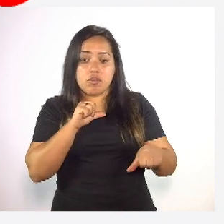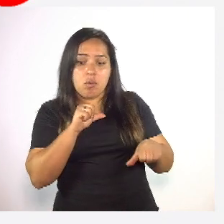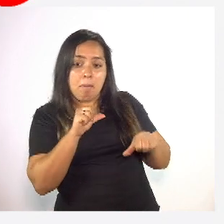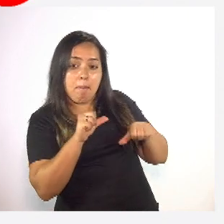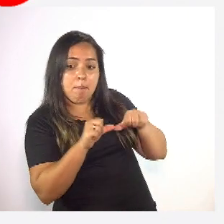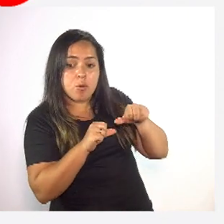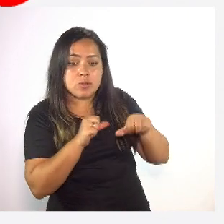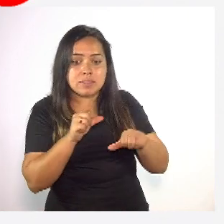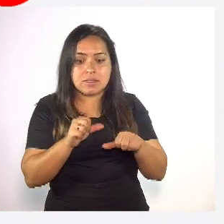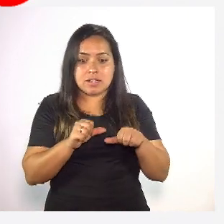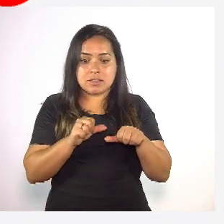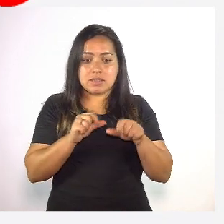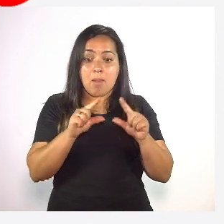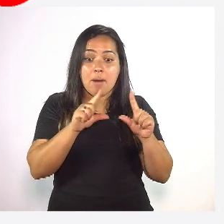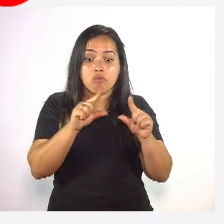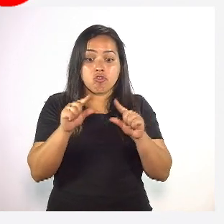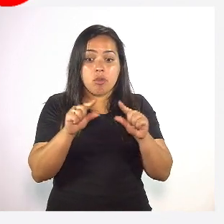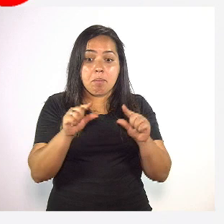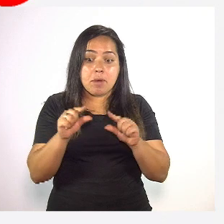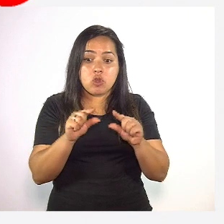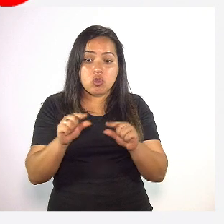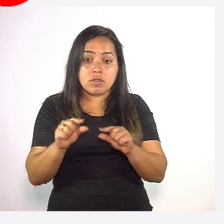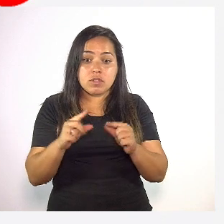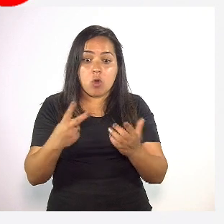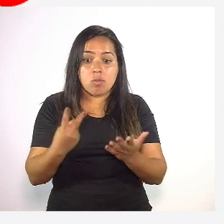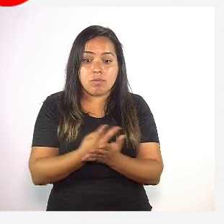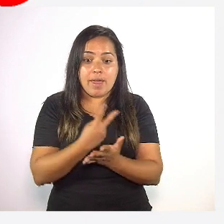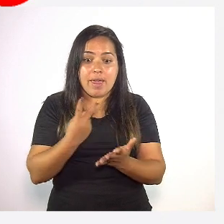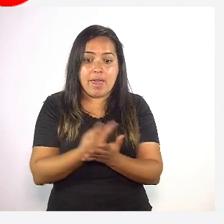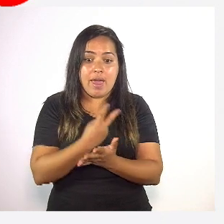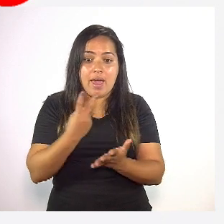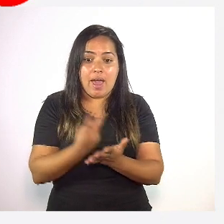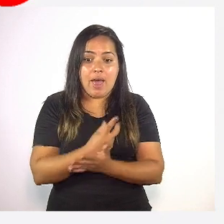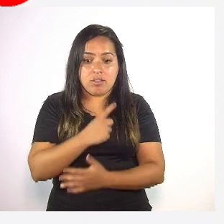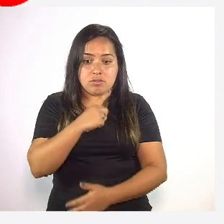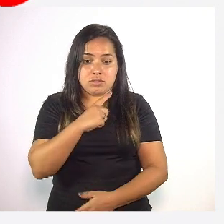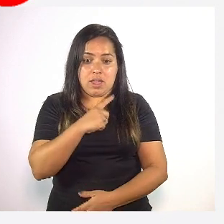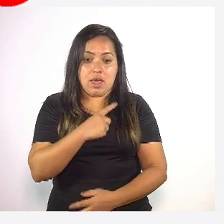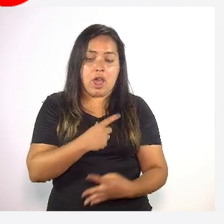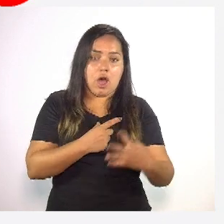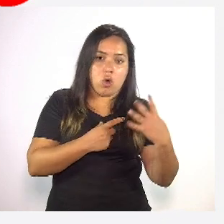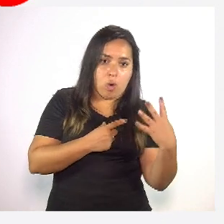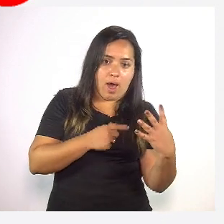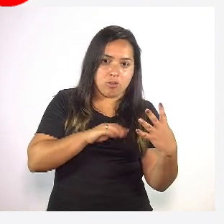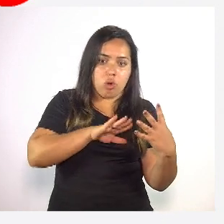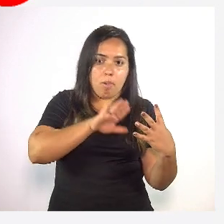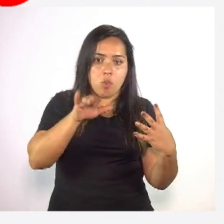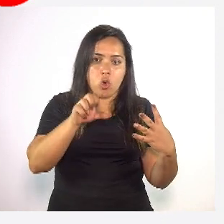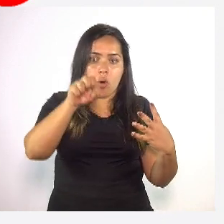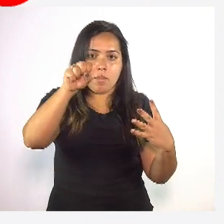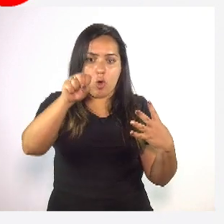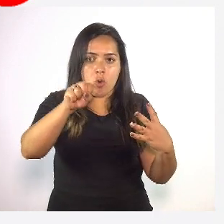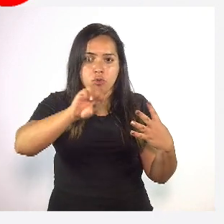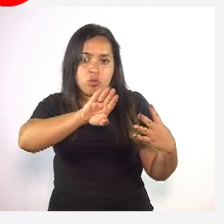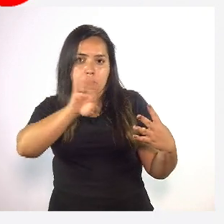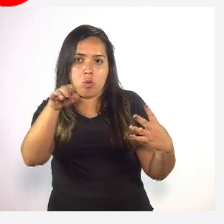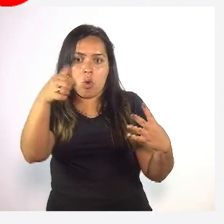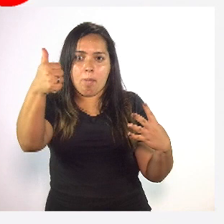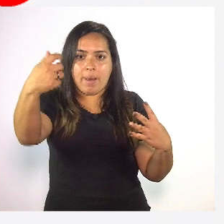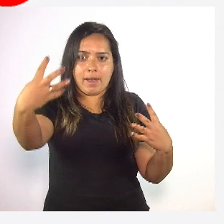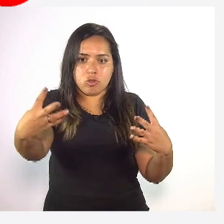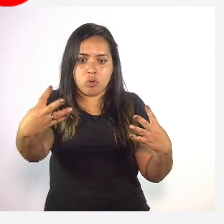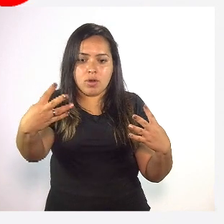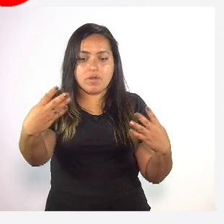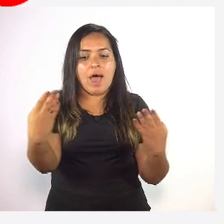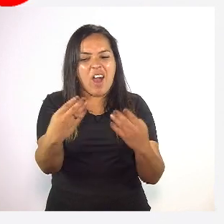tendência, ou seja, com uma redução do número de irregularidades. Como os senhores vão ver, ainda que tenham essas 7